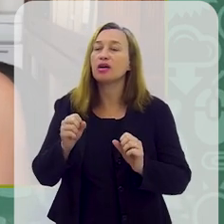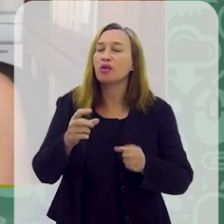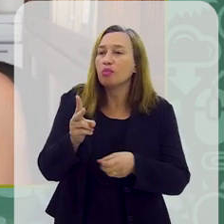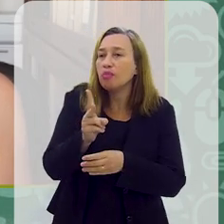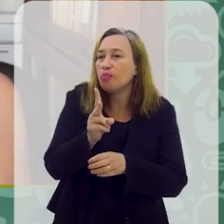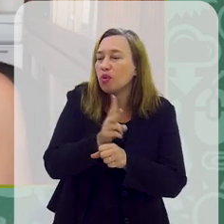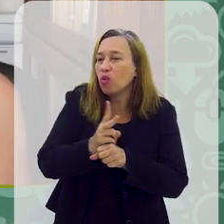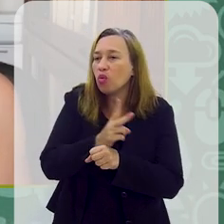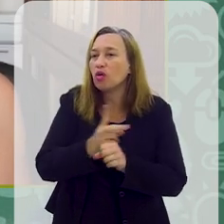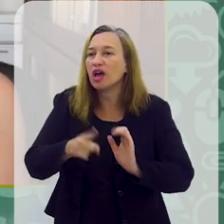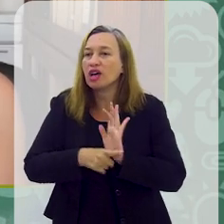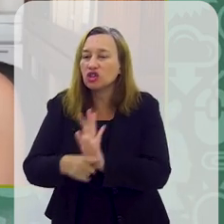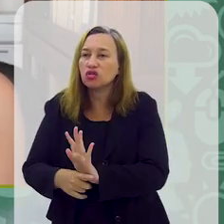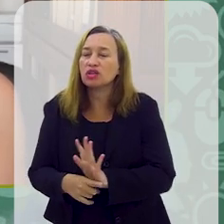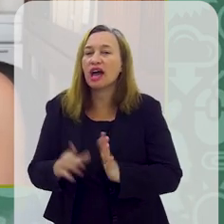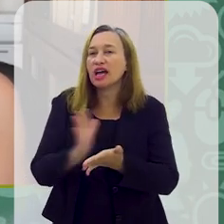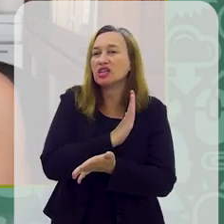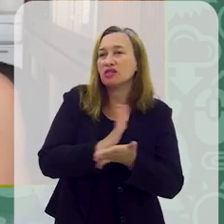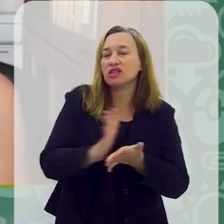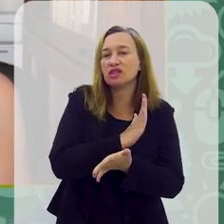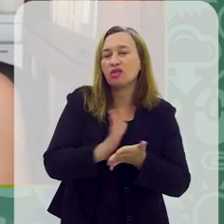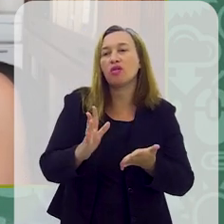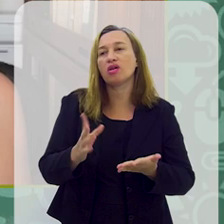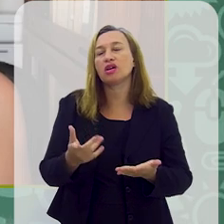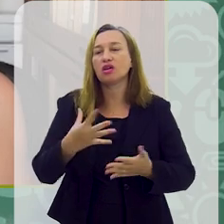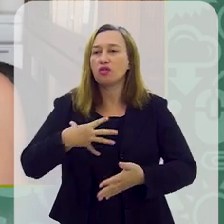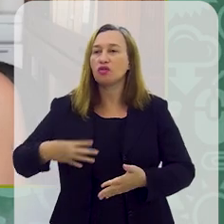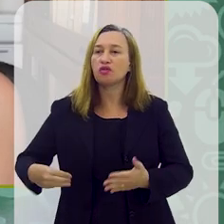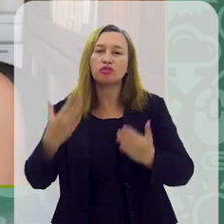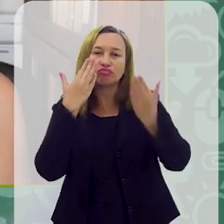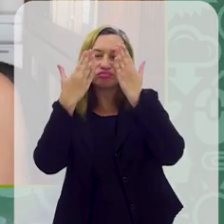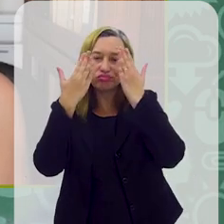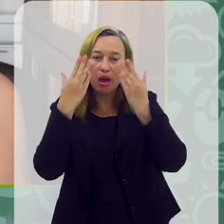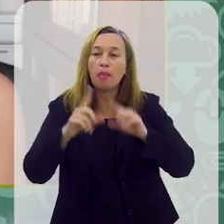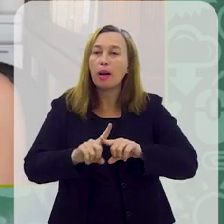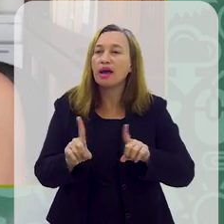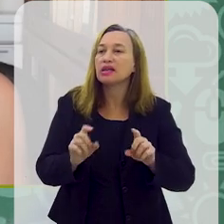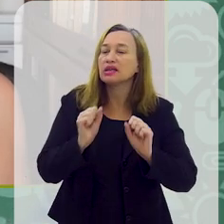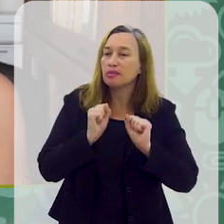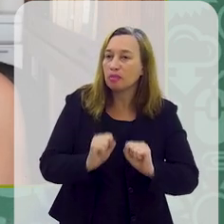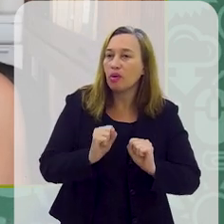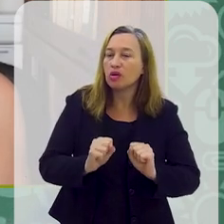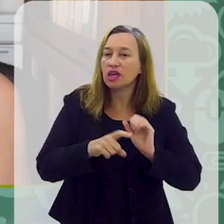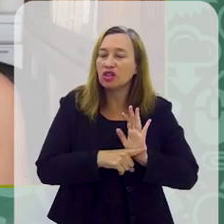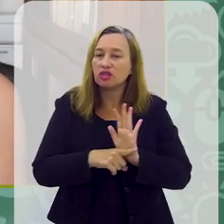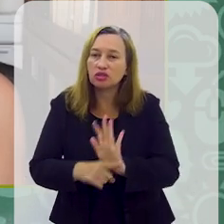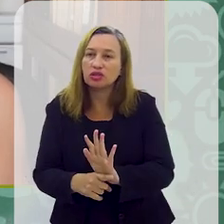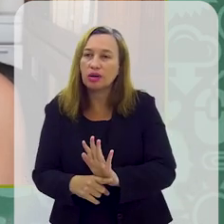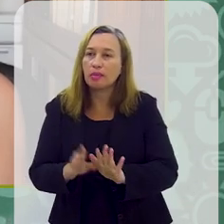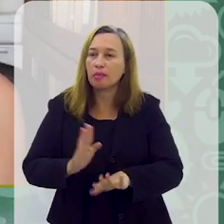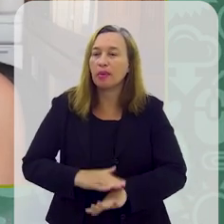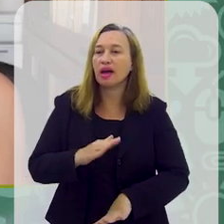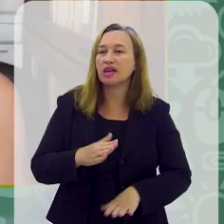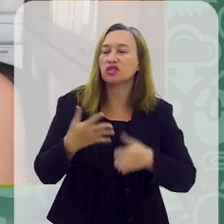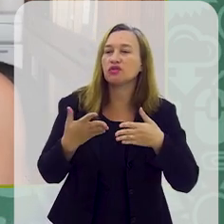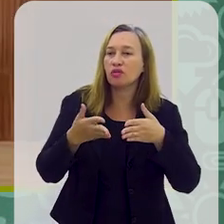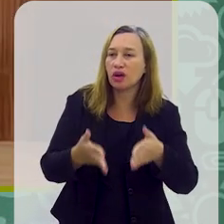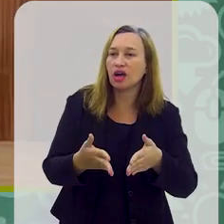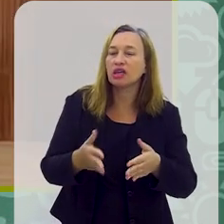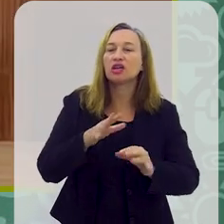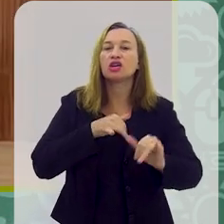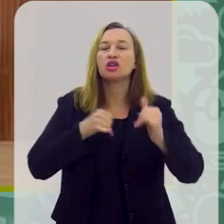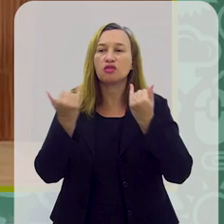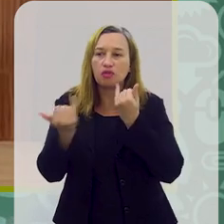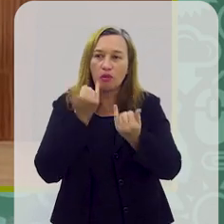ajuda também. Às vezes você coloca aí o seu filho na terapia, mas também você pode buscar uma ajuda mais especializada,